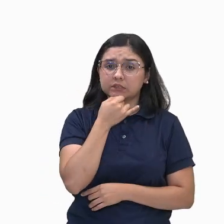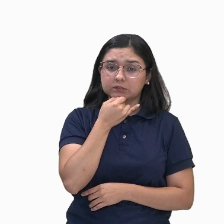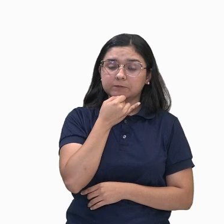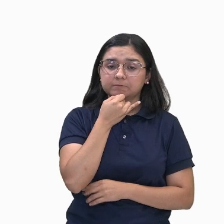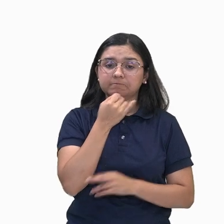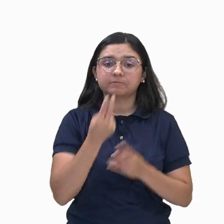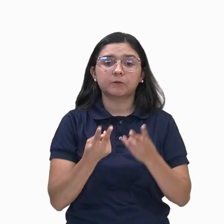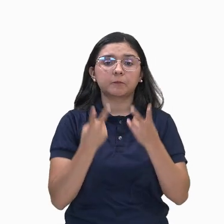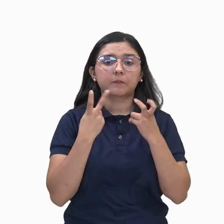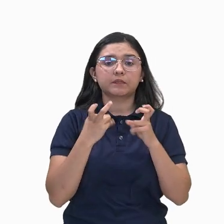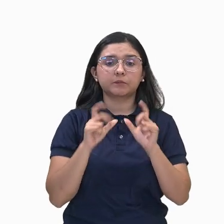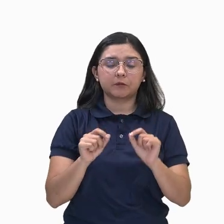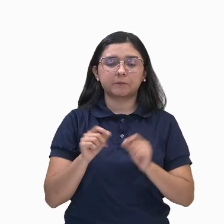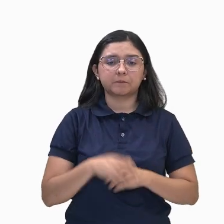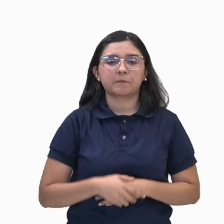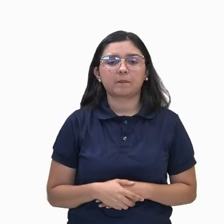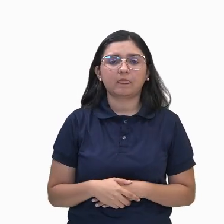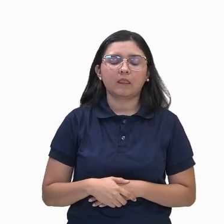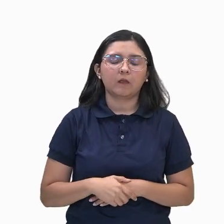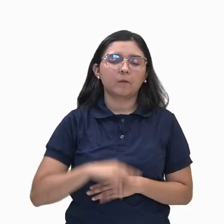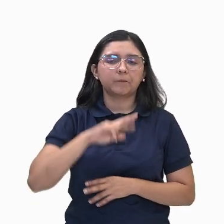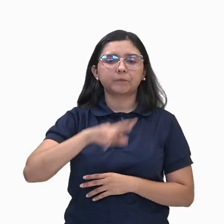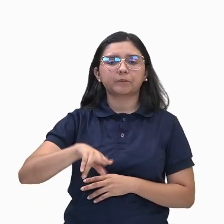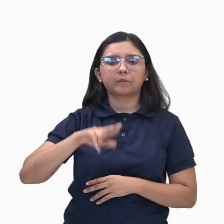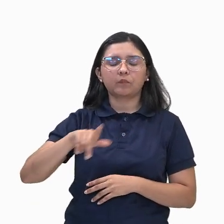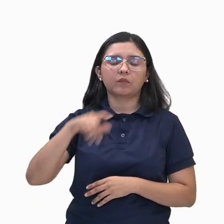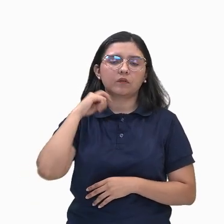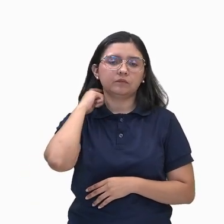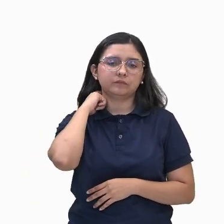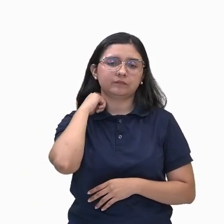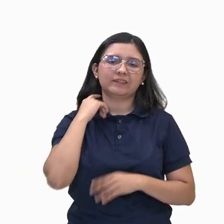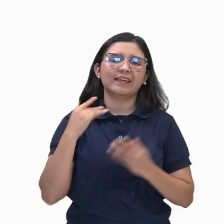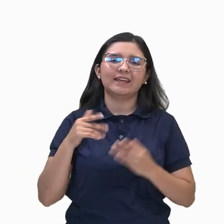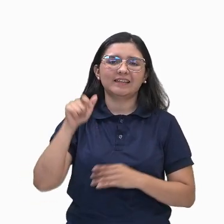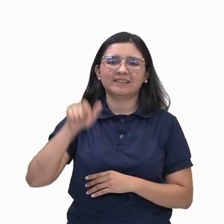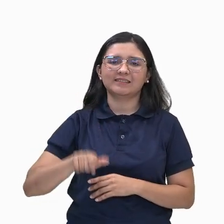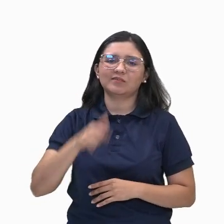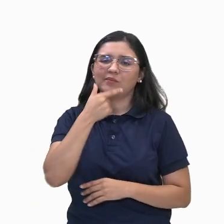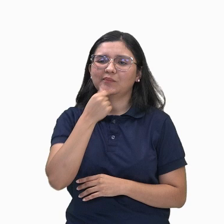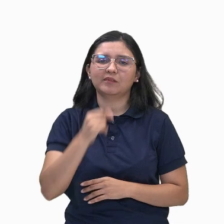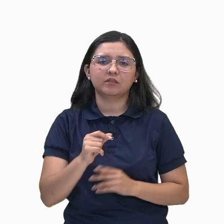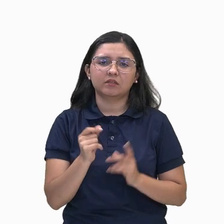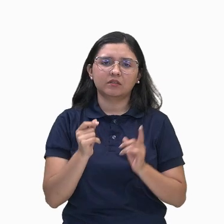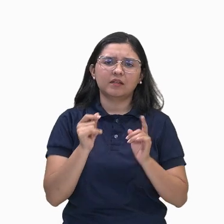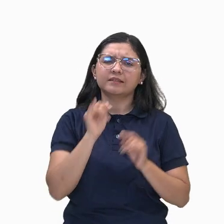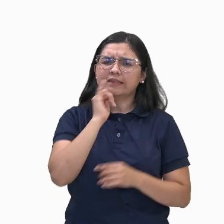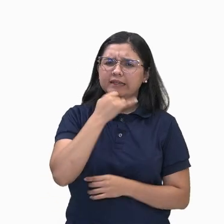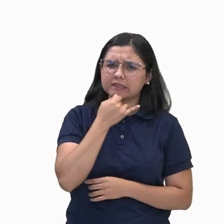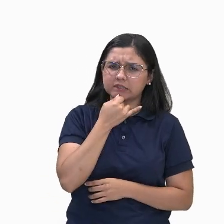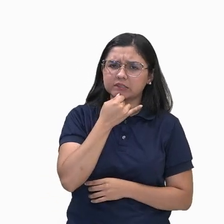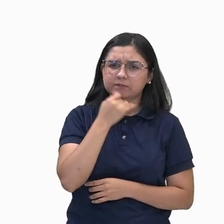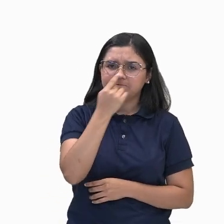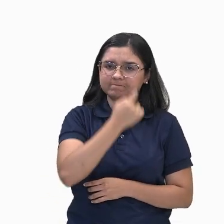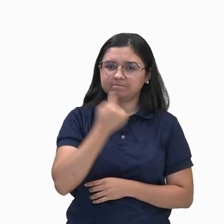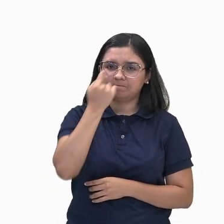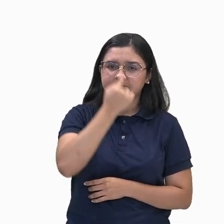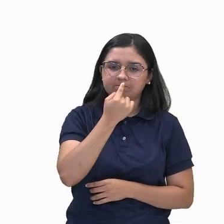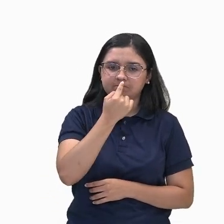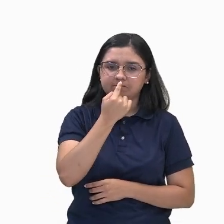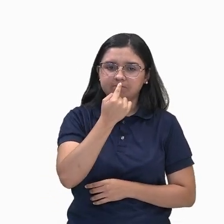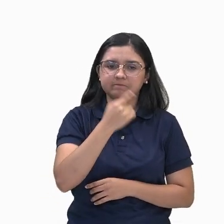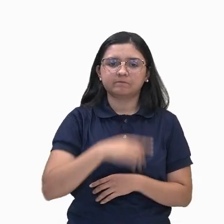a gente vê que não está assim tão feliz, né? Eu ando, vós